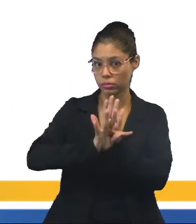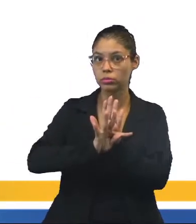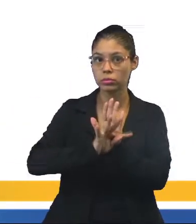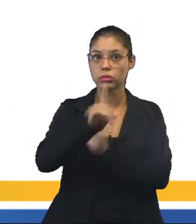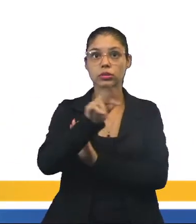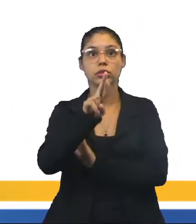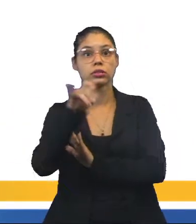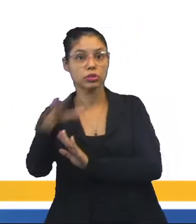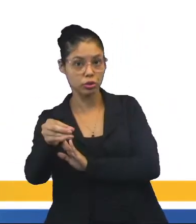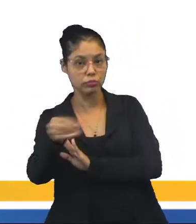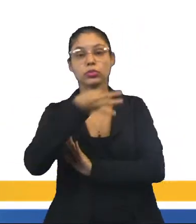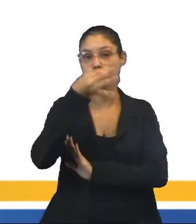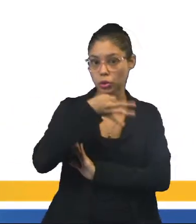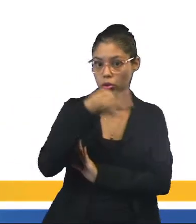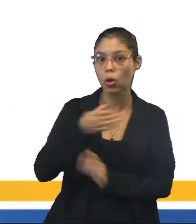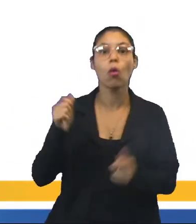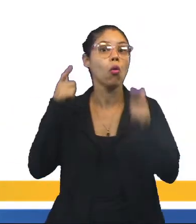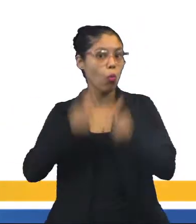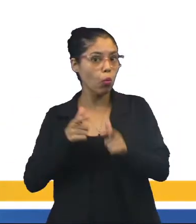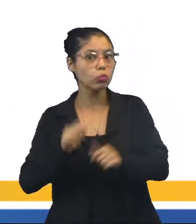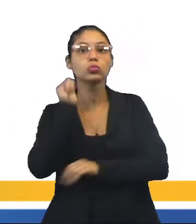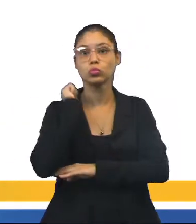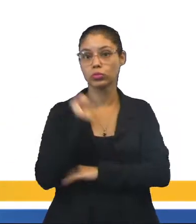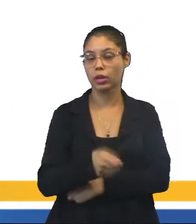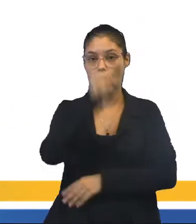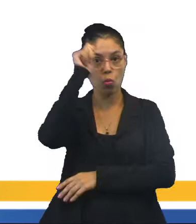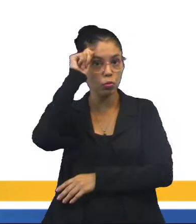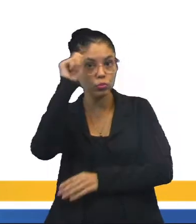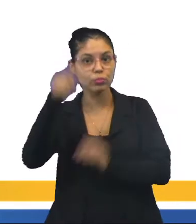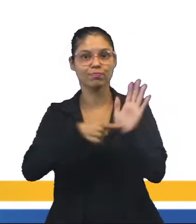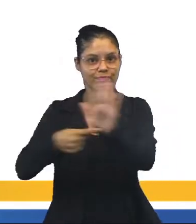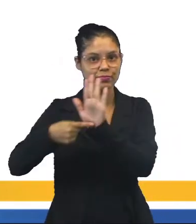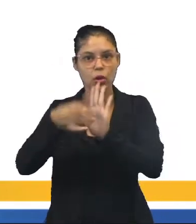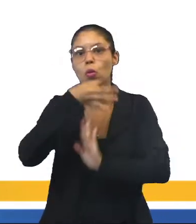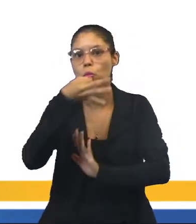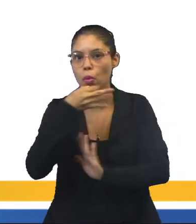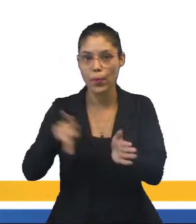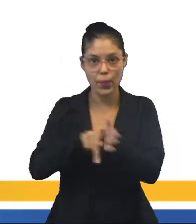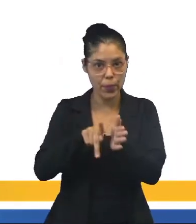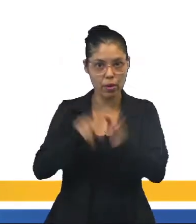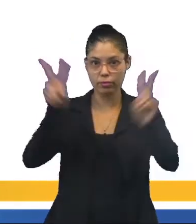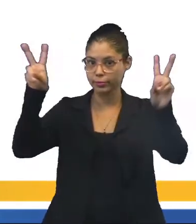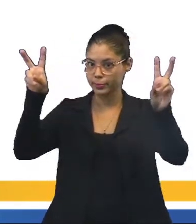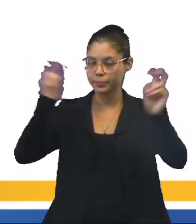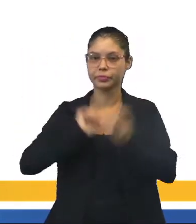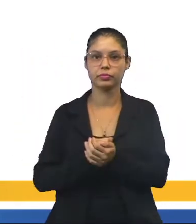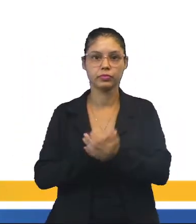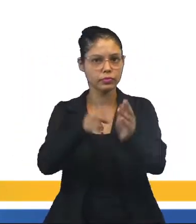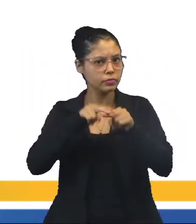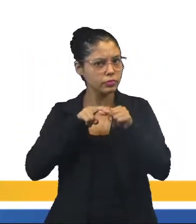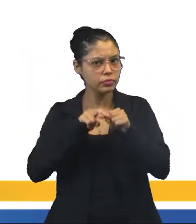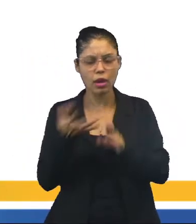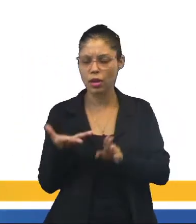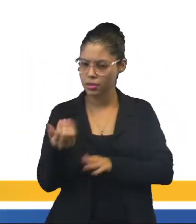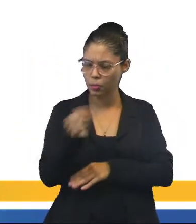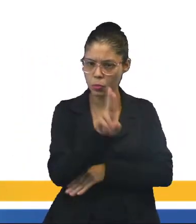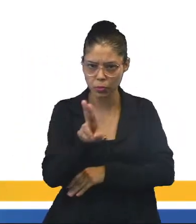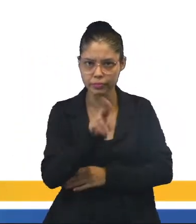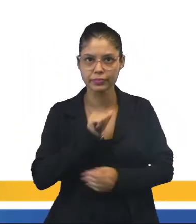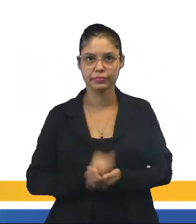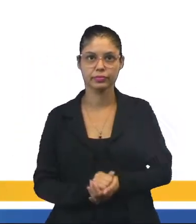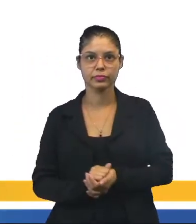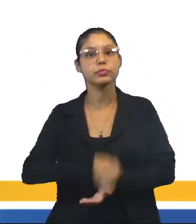dissertativo argumentativo, onde o autor apresenta seu ponto de vista sobre determinado tema e, por isso, recebe esse nome.